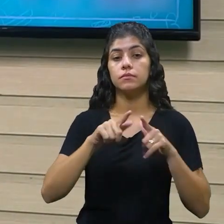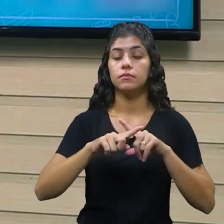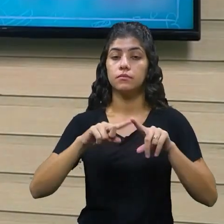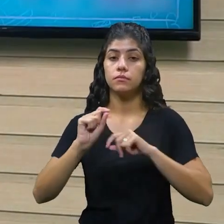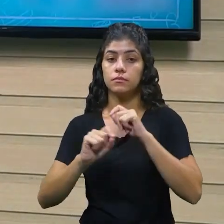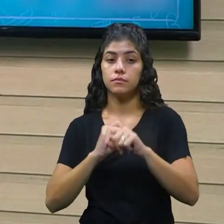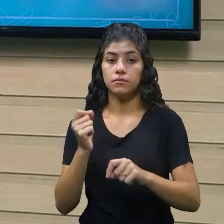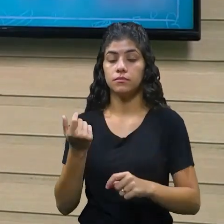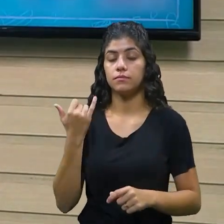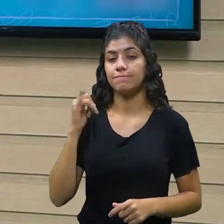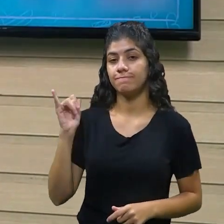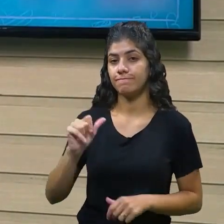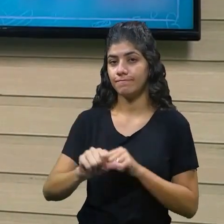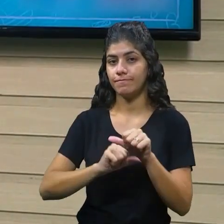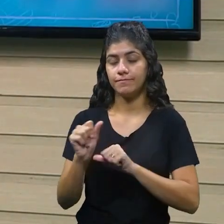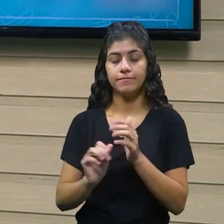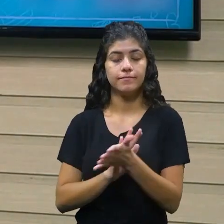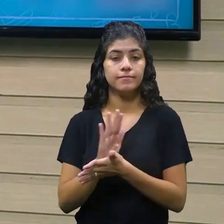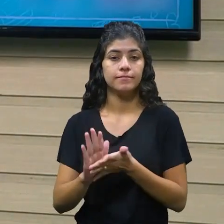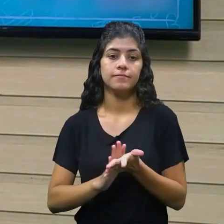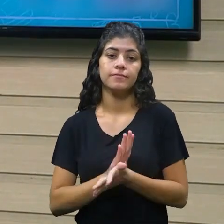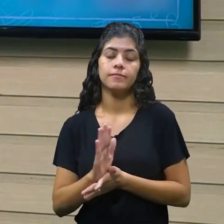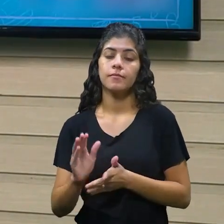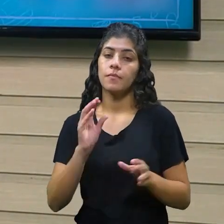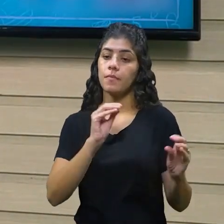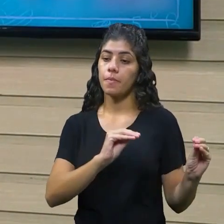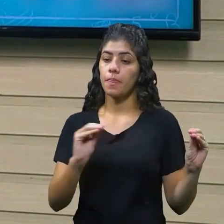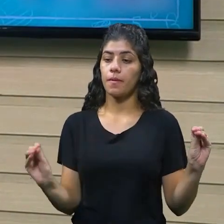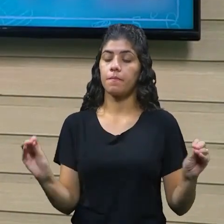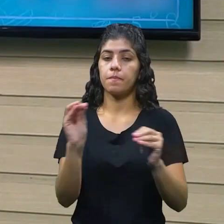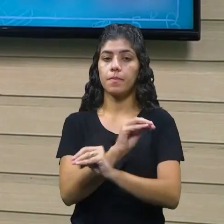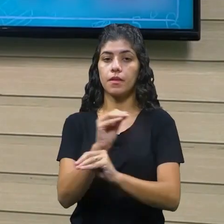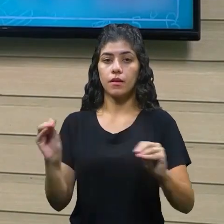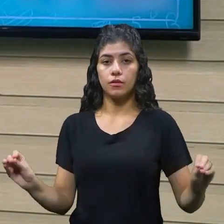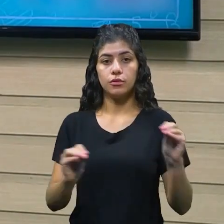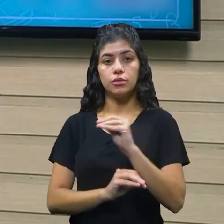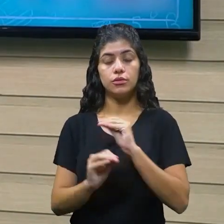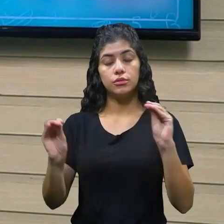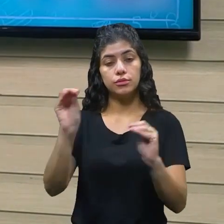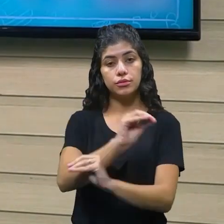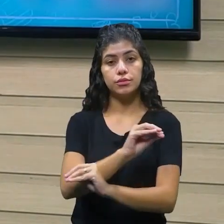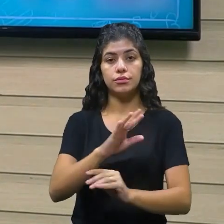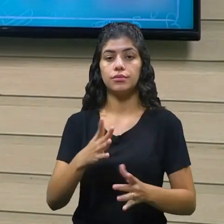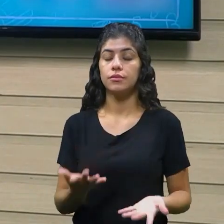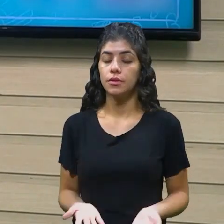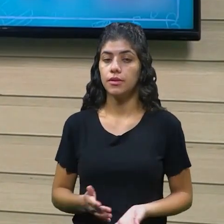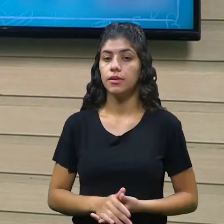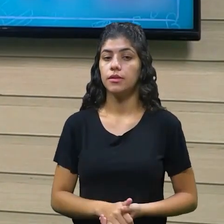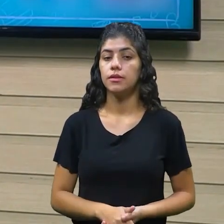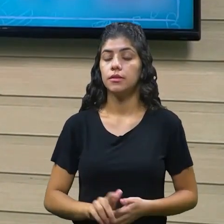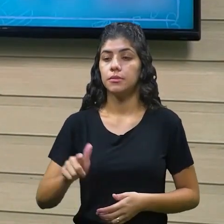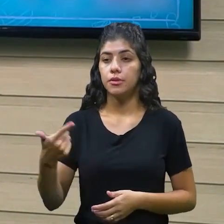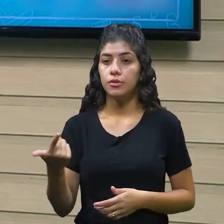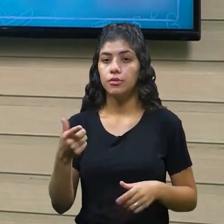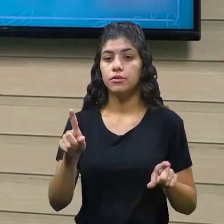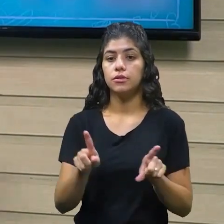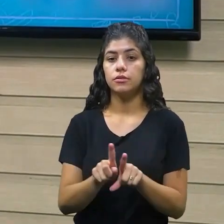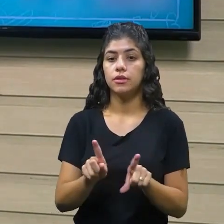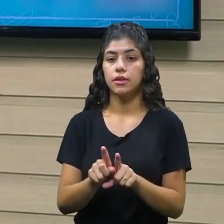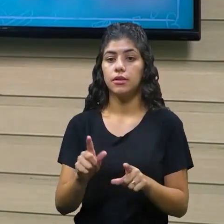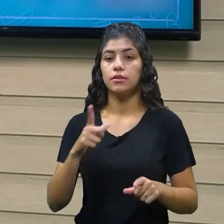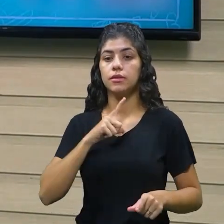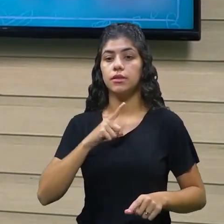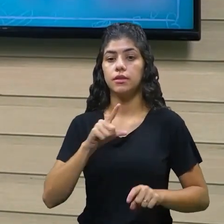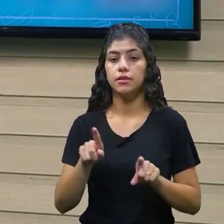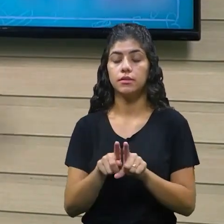essas energias elas não estão se transformando, elas estão apenas se transferindo. Então, elas vão sendo transferidas de roldana para outra roldana,